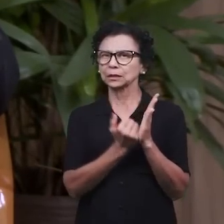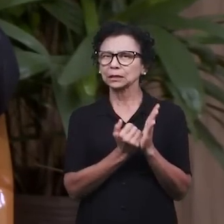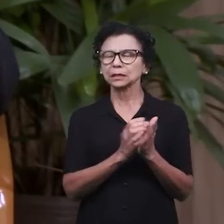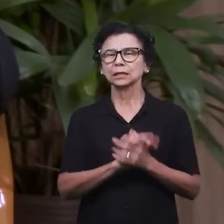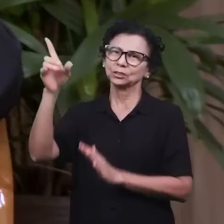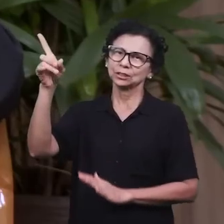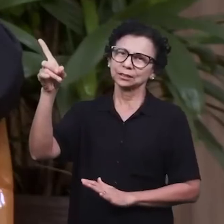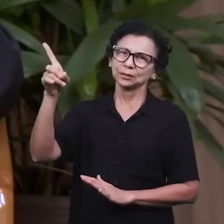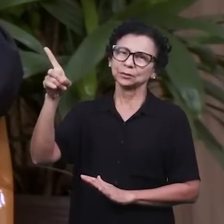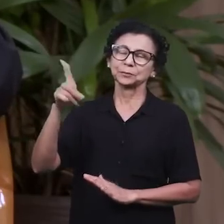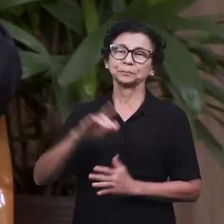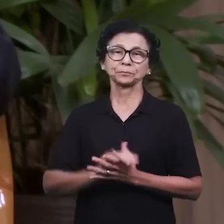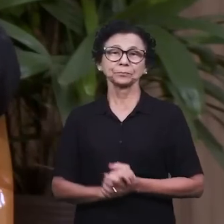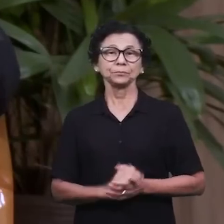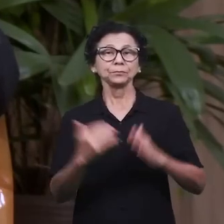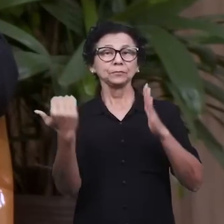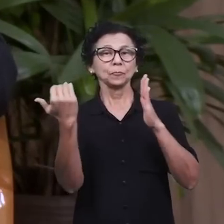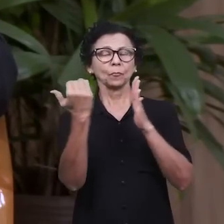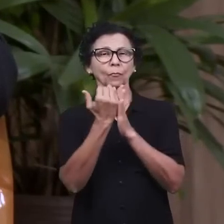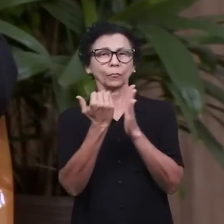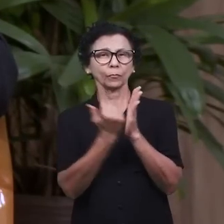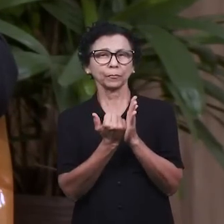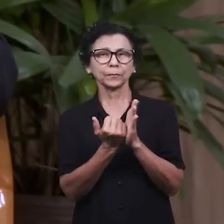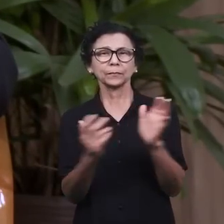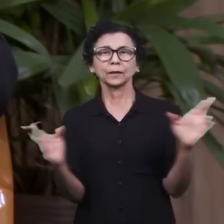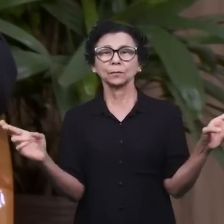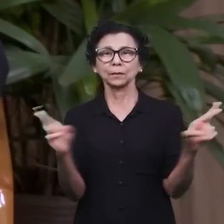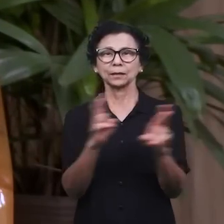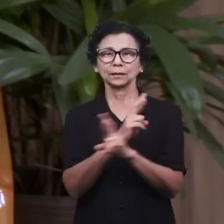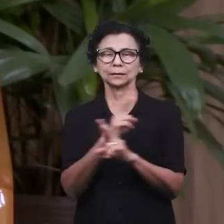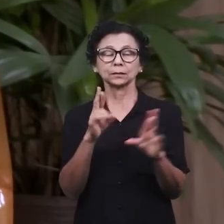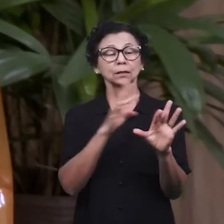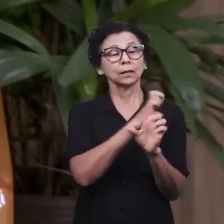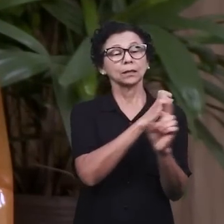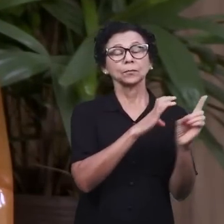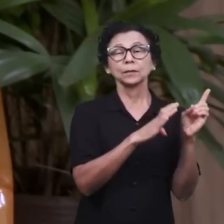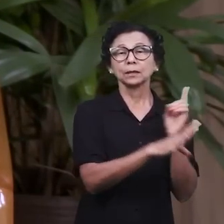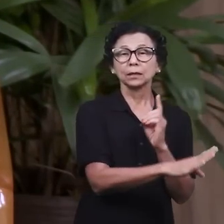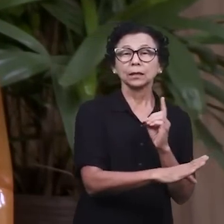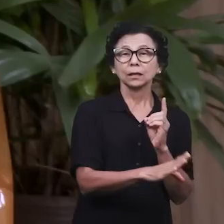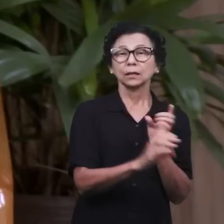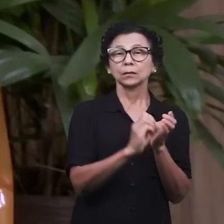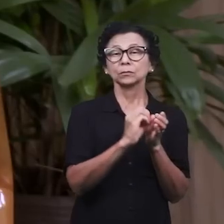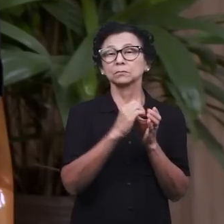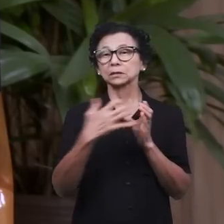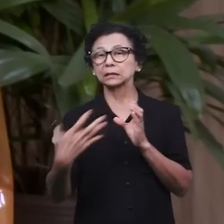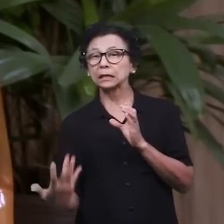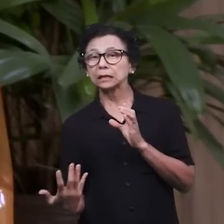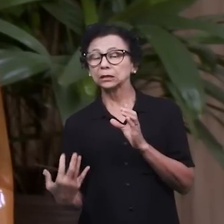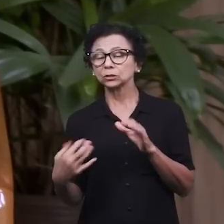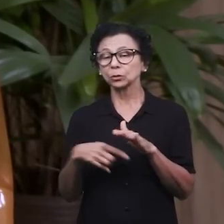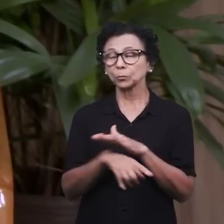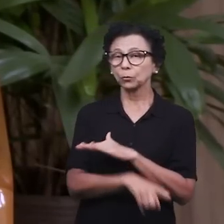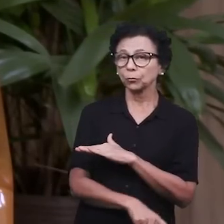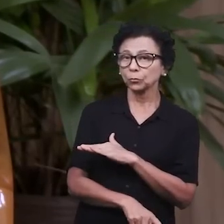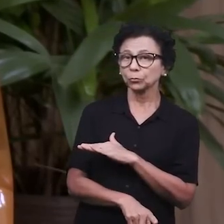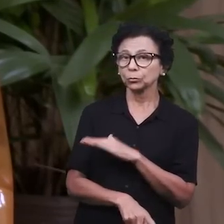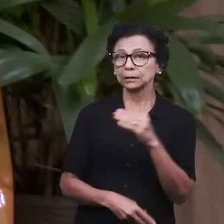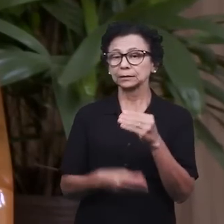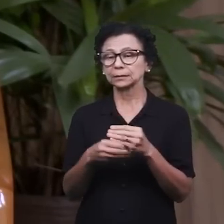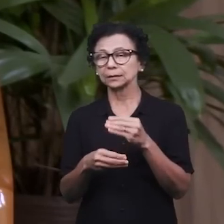de uma maneira simples, simplificada, para que todos entendamos aquilo que é o projeto de